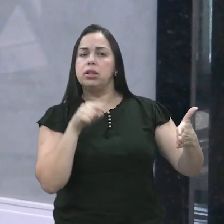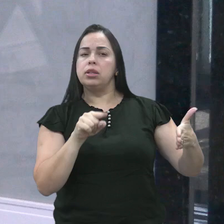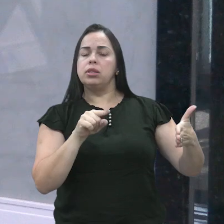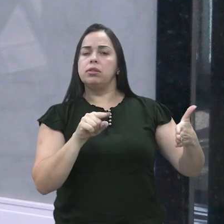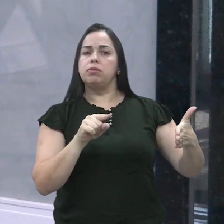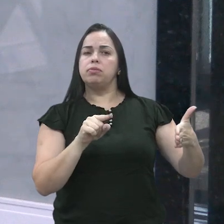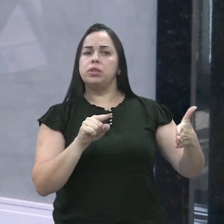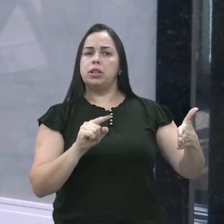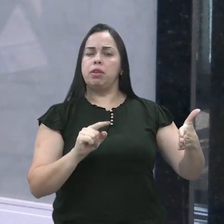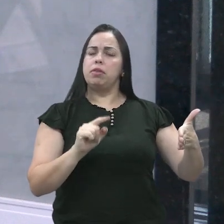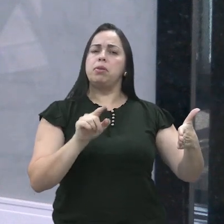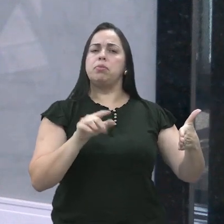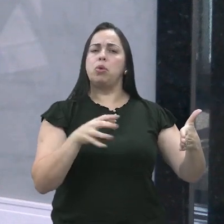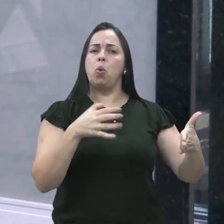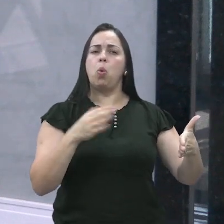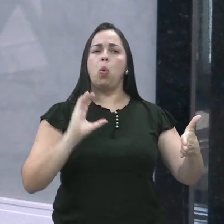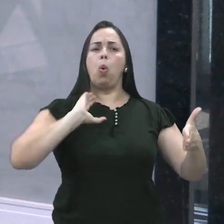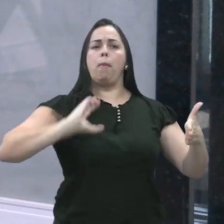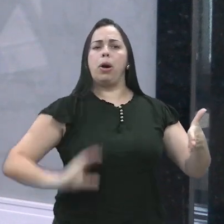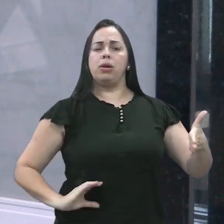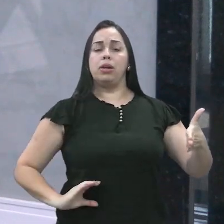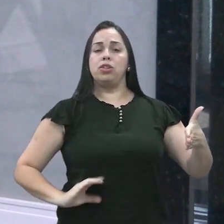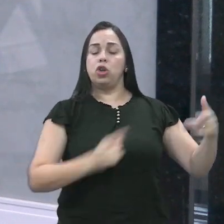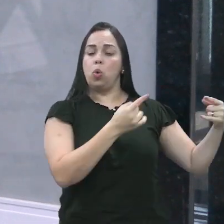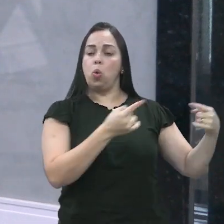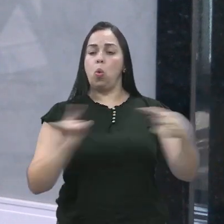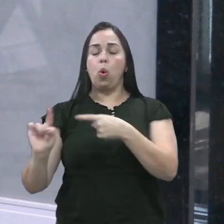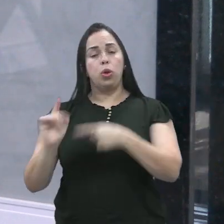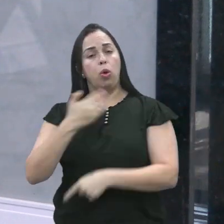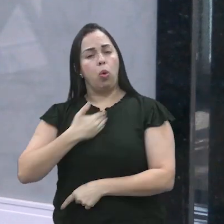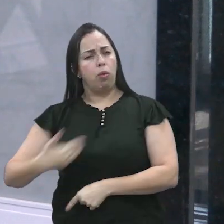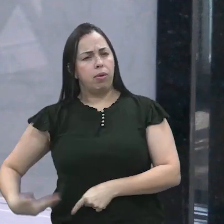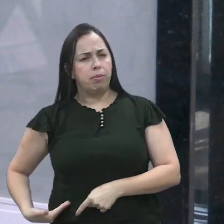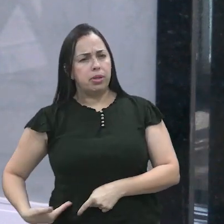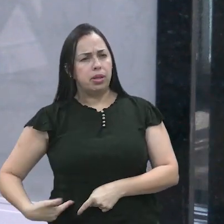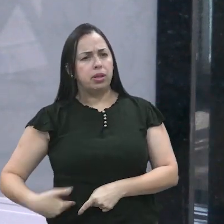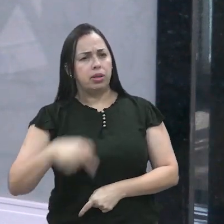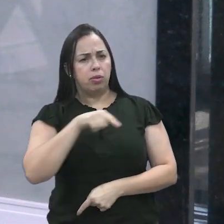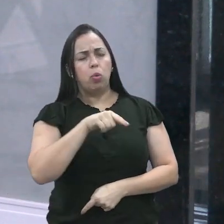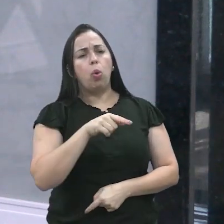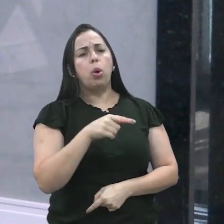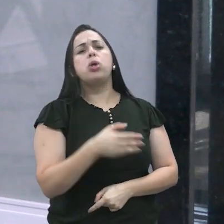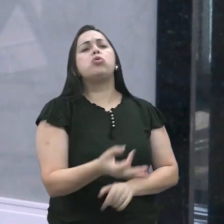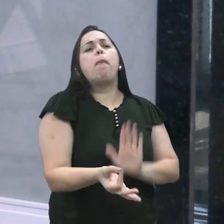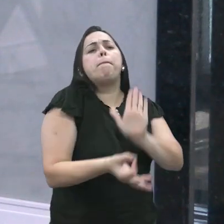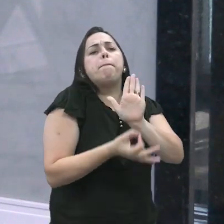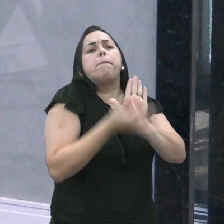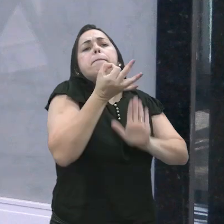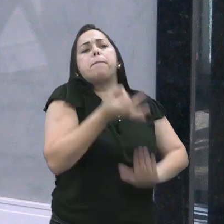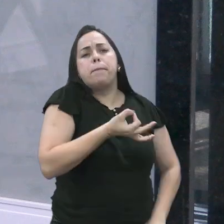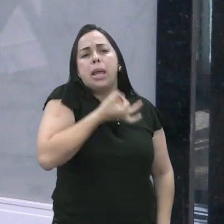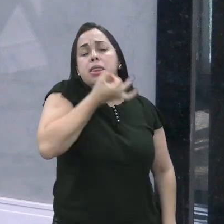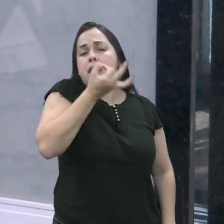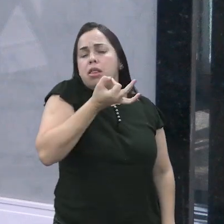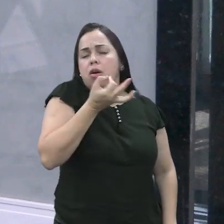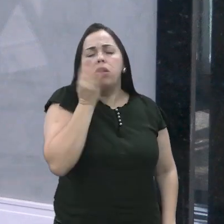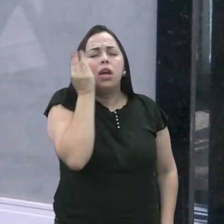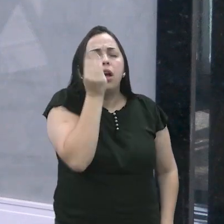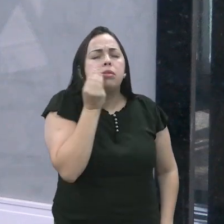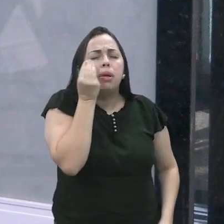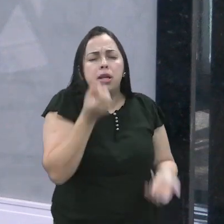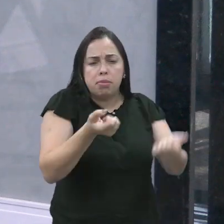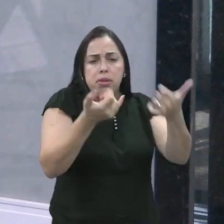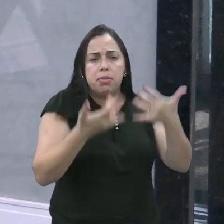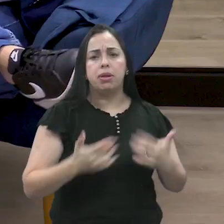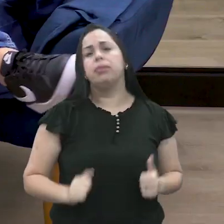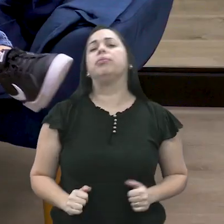uma postura de oposição no plenário. Como você entende essa posição e como foi essa